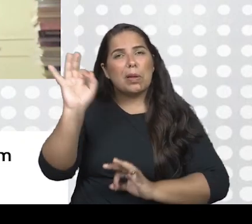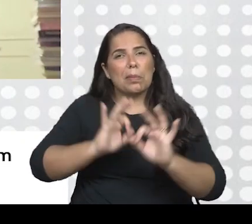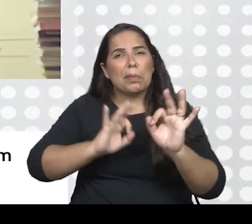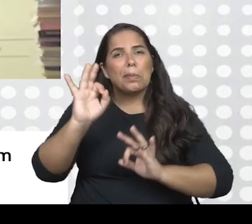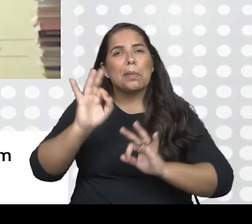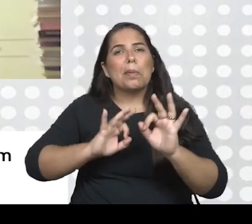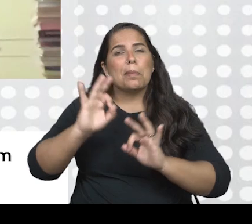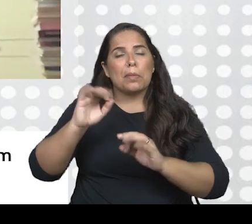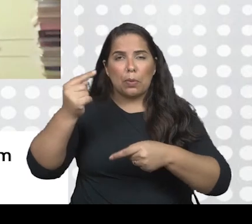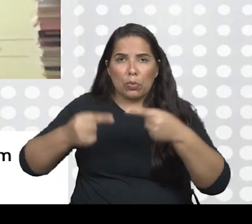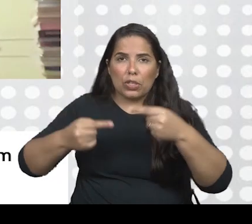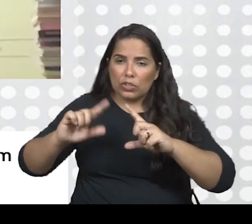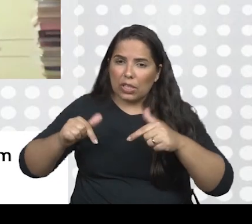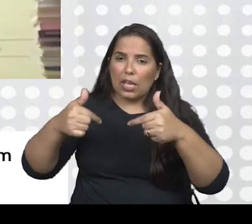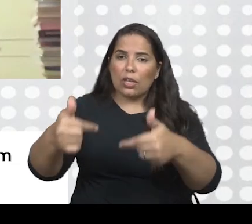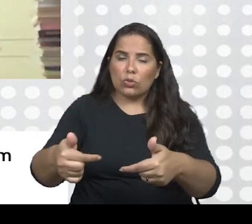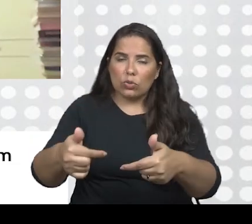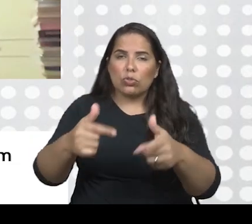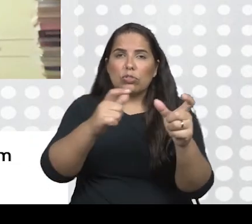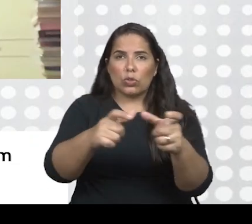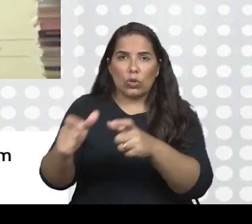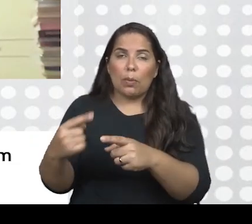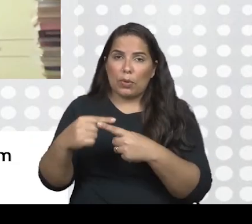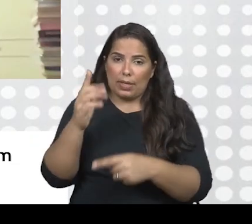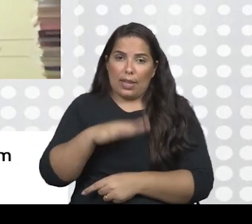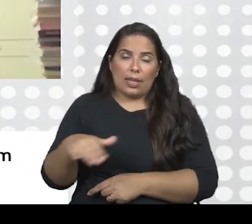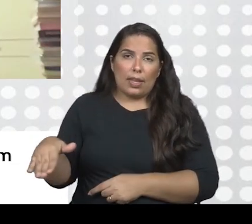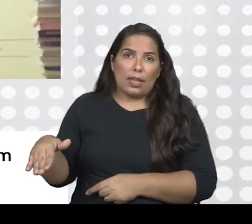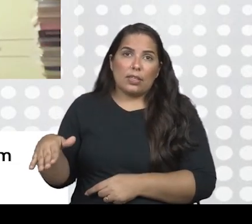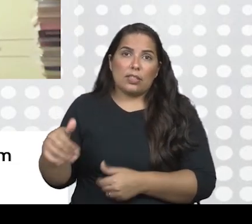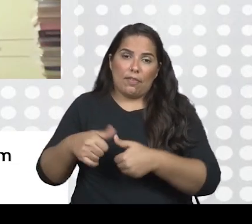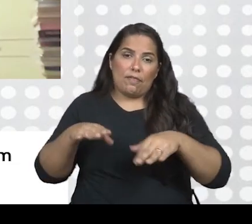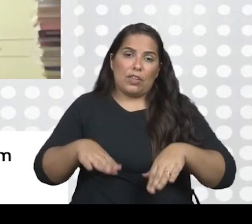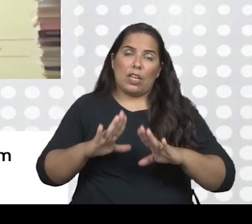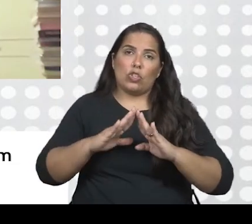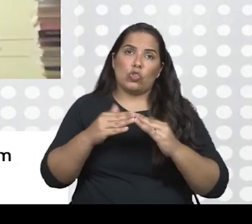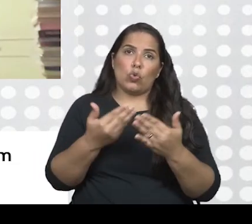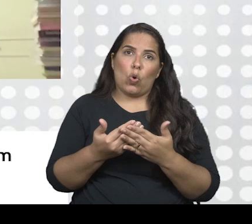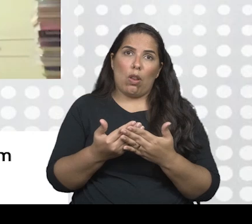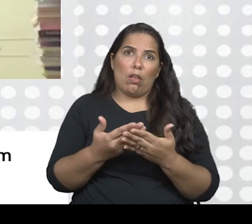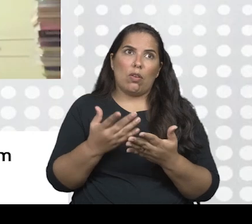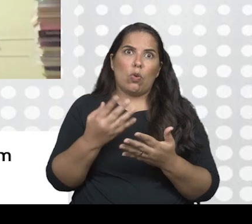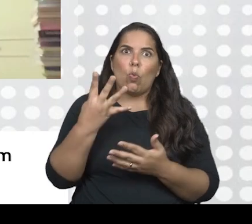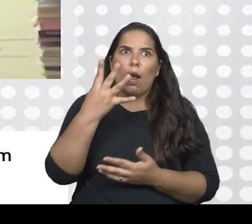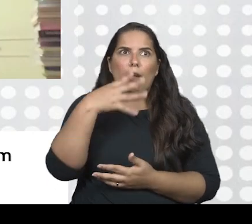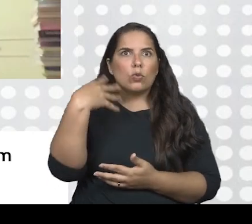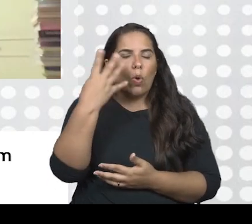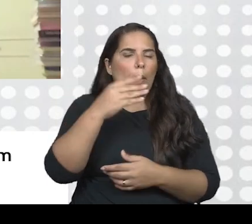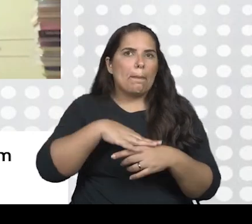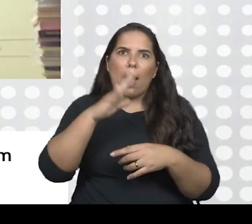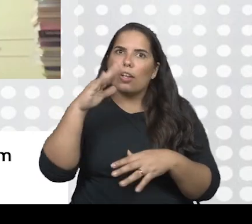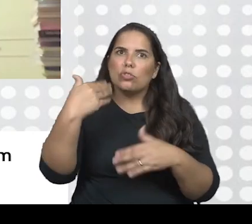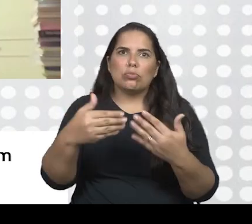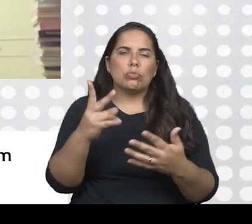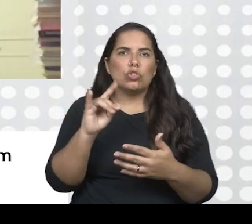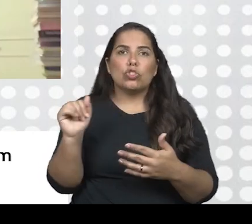orquestrar políticas e ações intersetoriais, porque a criança fica na escola 4 ou mais horas